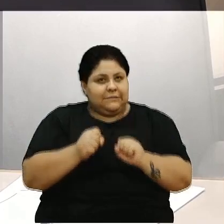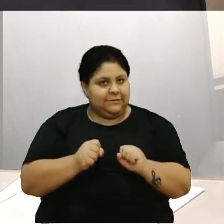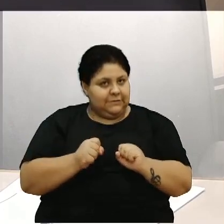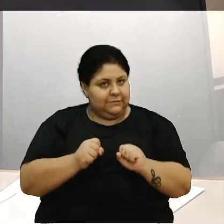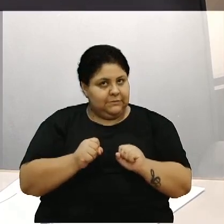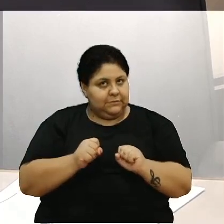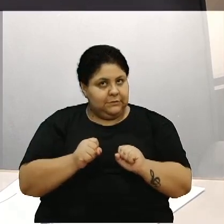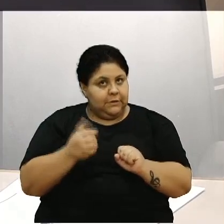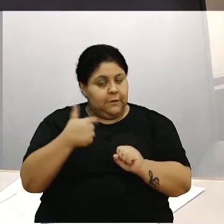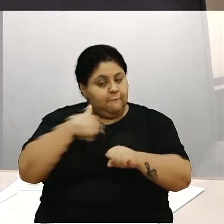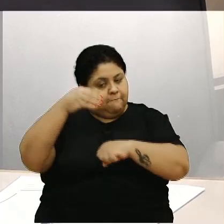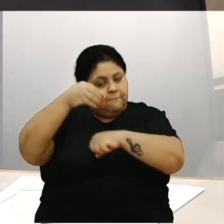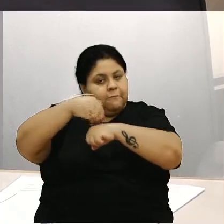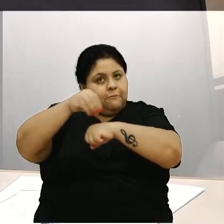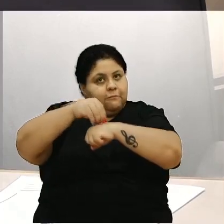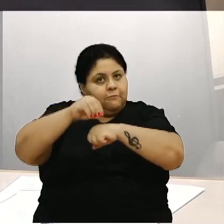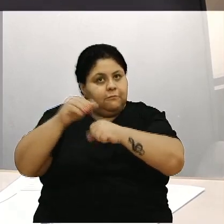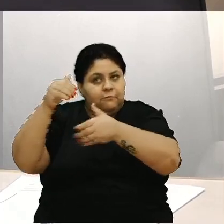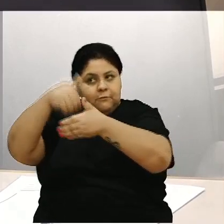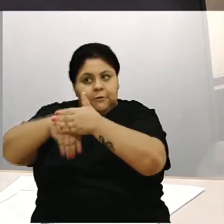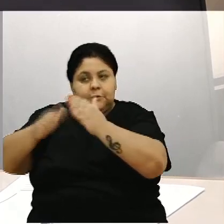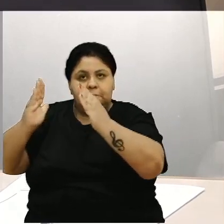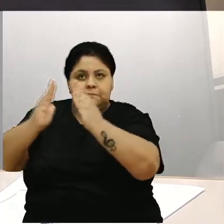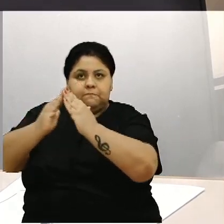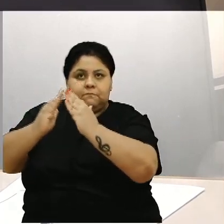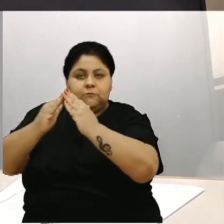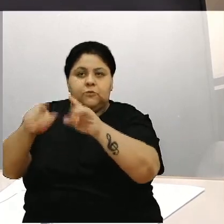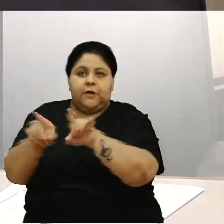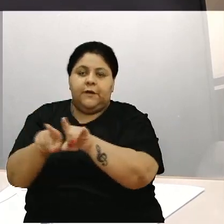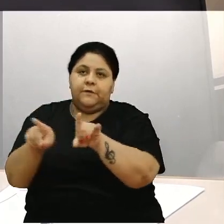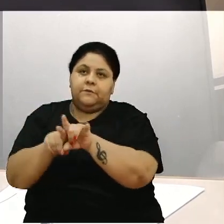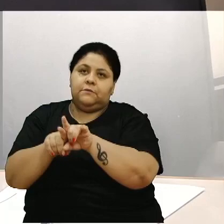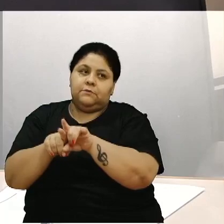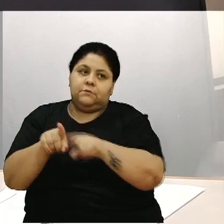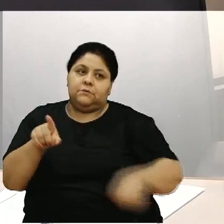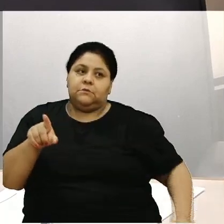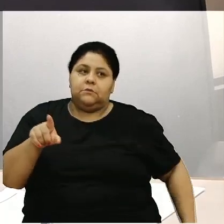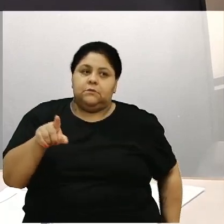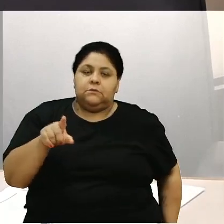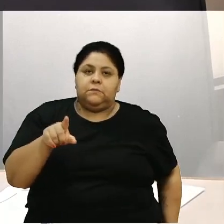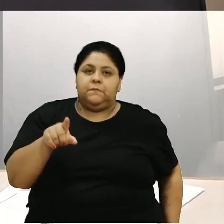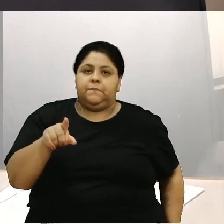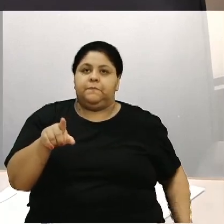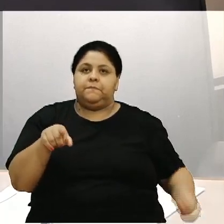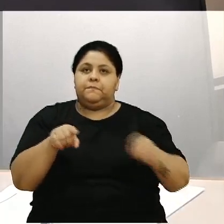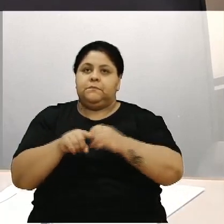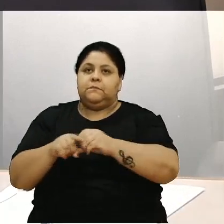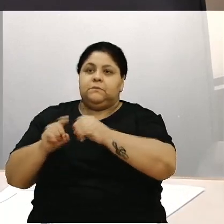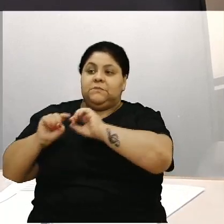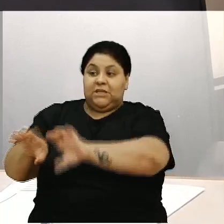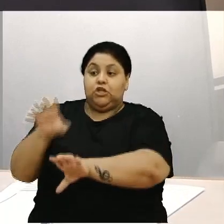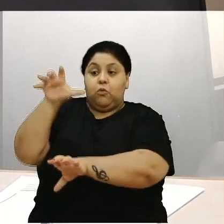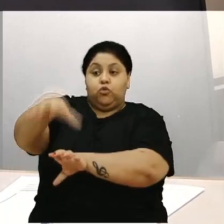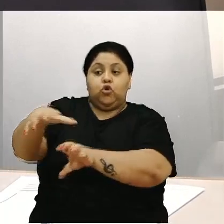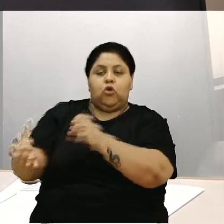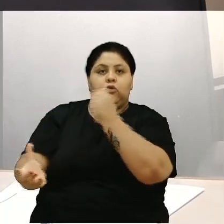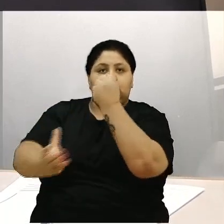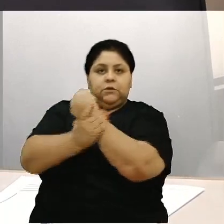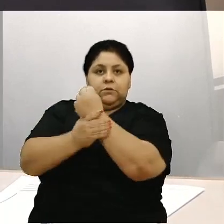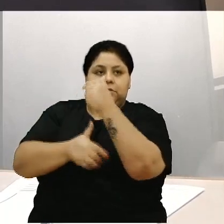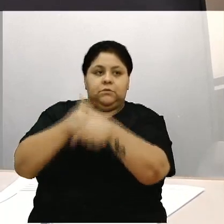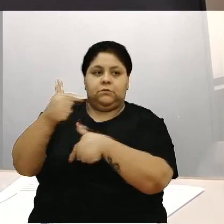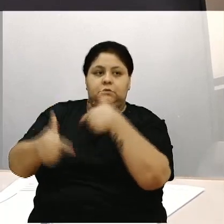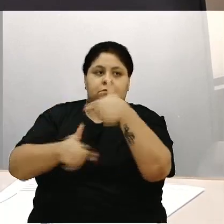sugiro que fique por casa. Se não houver necessidade, se não tem ninguém em risco em outra cidade, se não tem, deixe para os órgãos de segurança que estão atuando, que